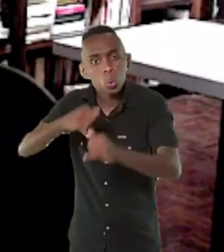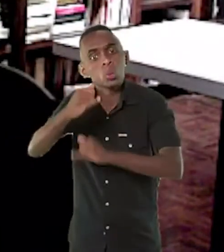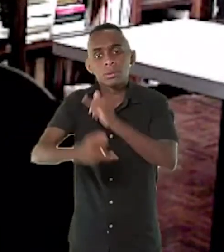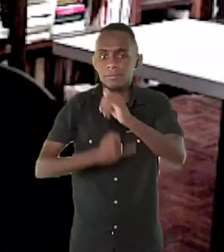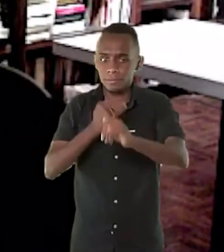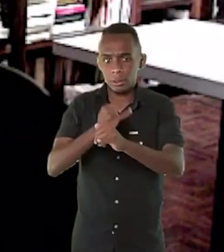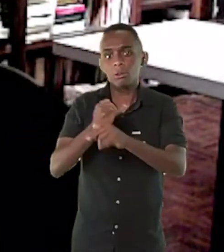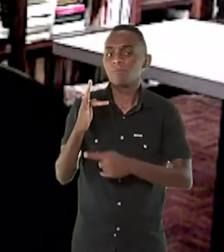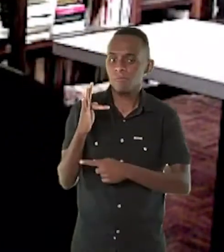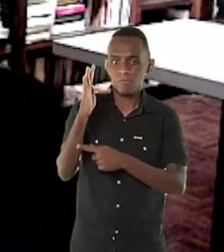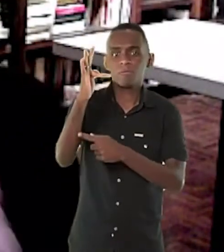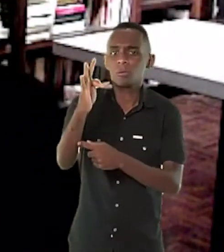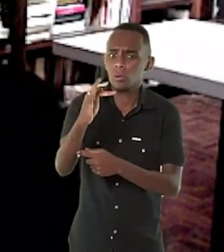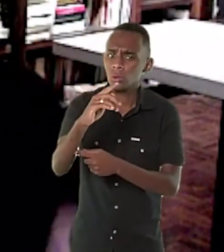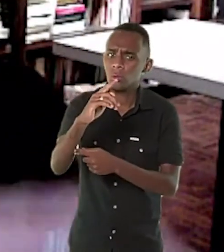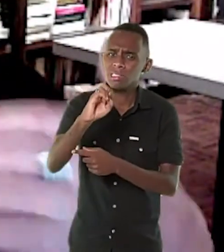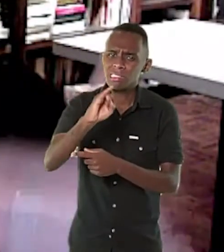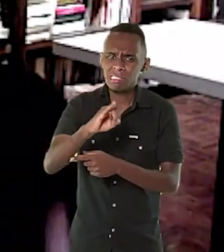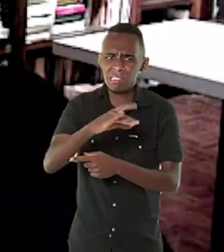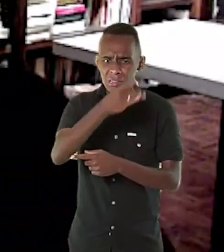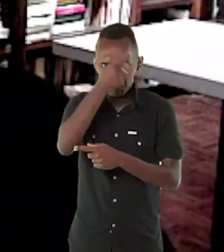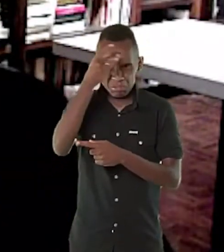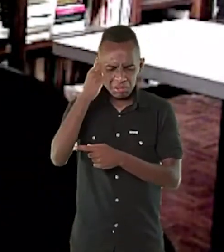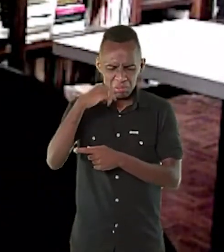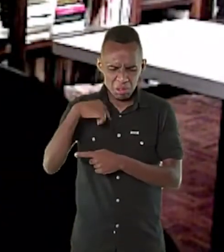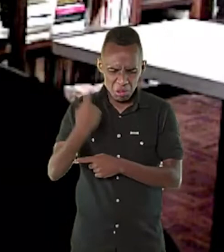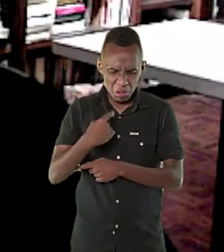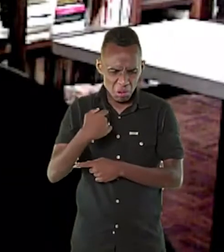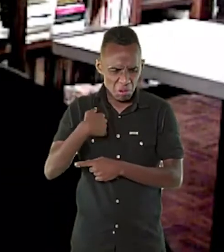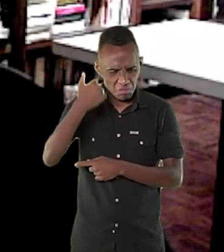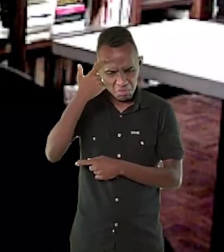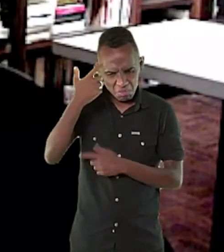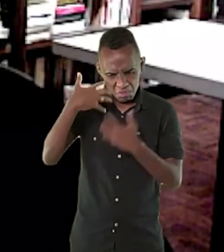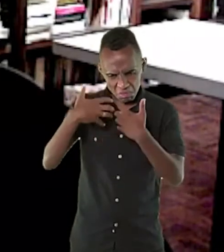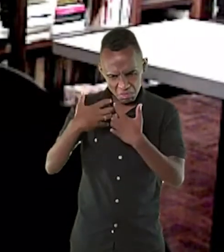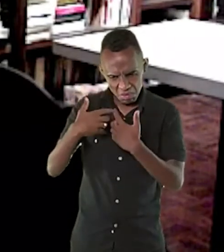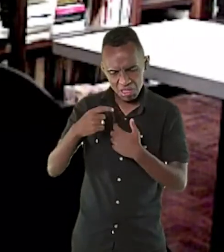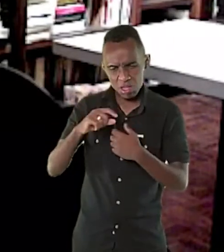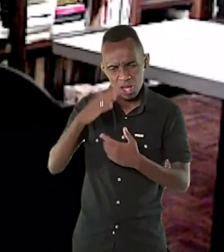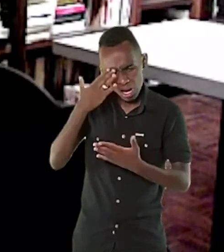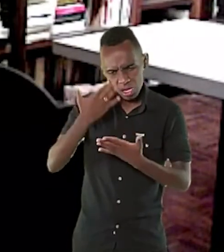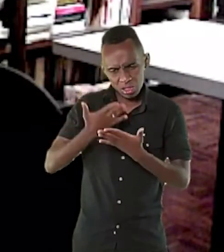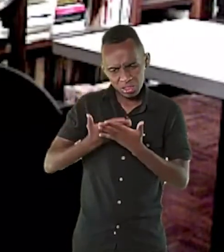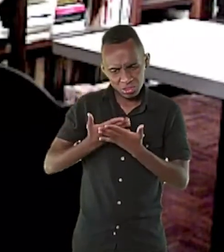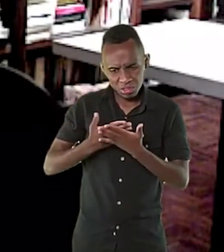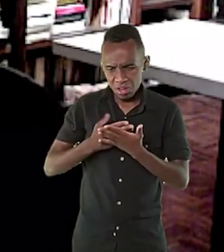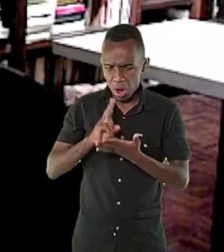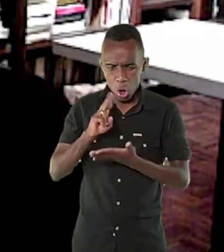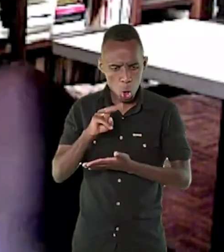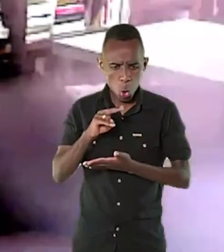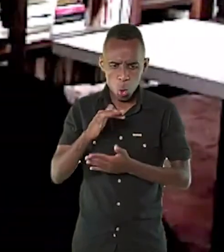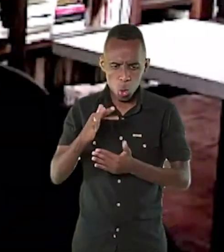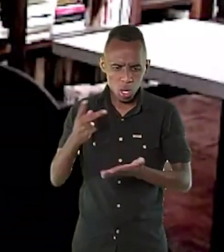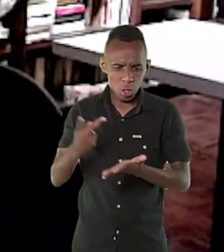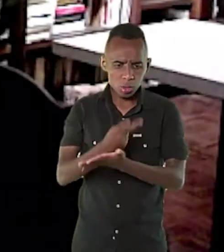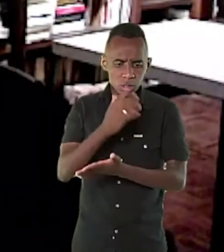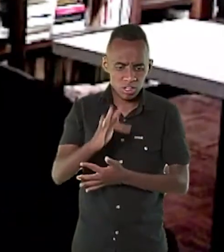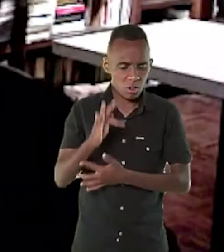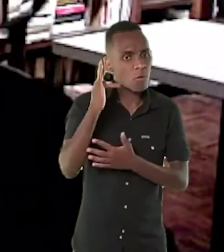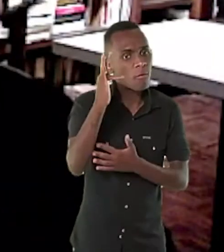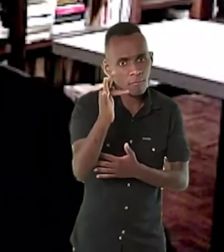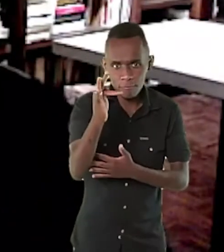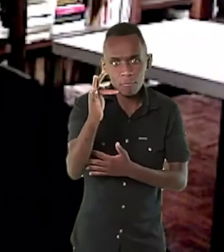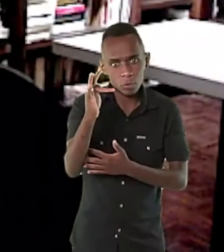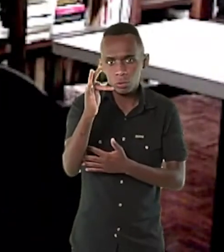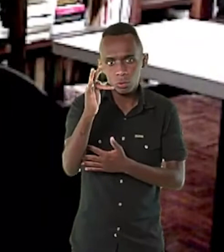uma ingenuidade nossa, nós realmente acreditarmos nessas empresas quando elas falam assim, olha, esses dados